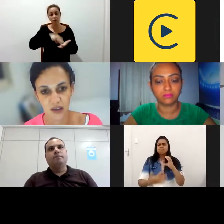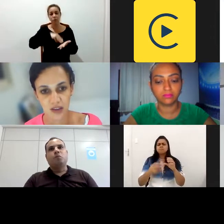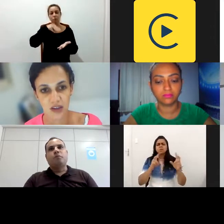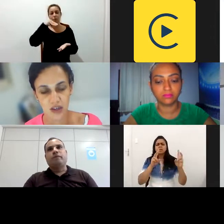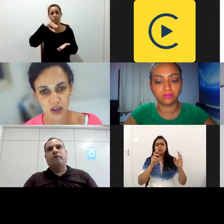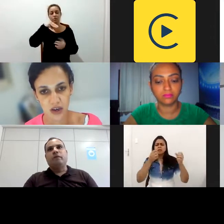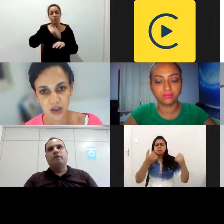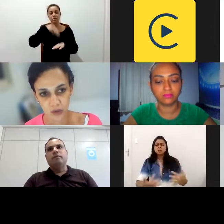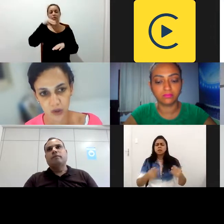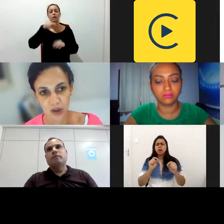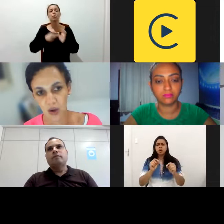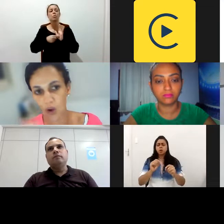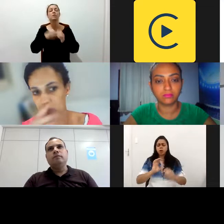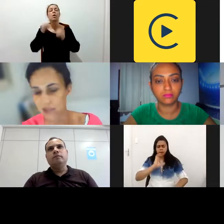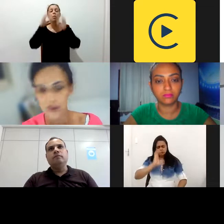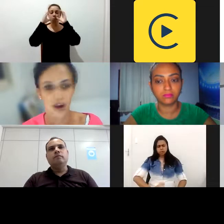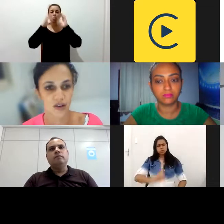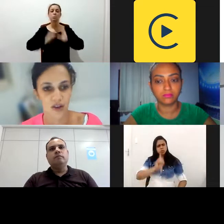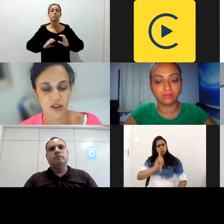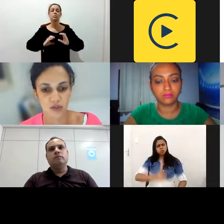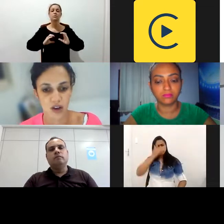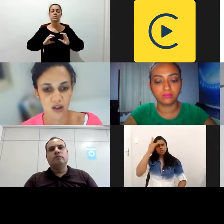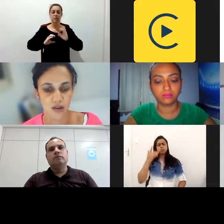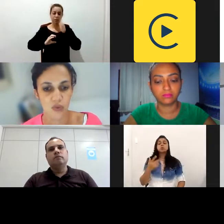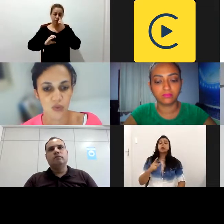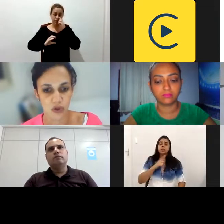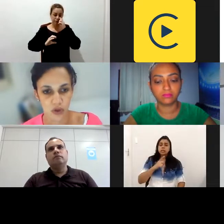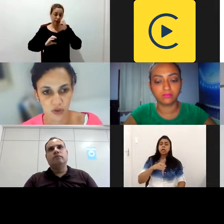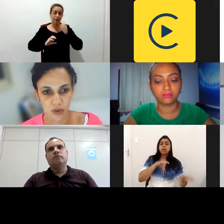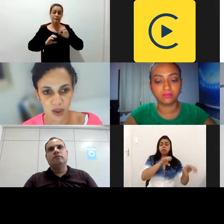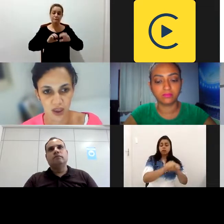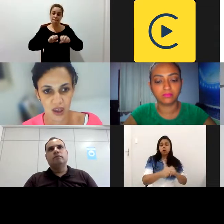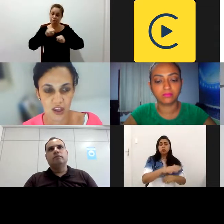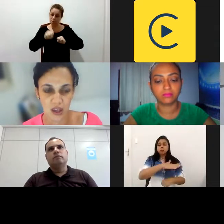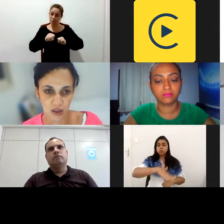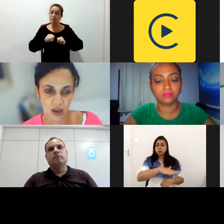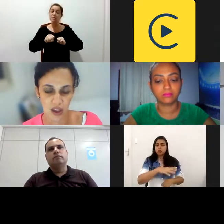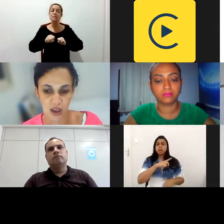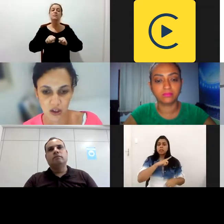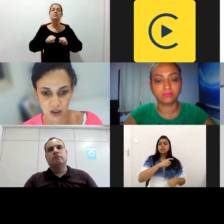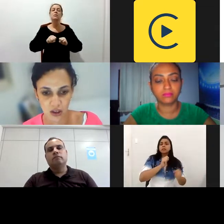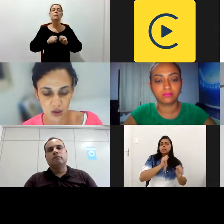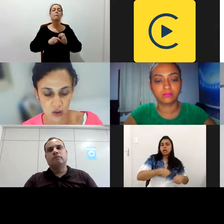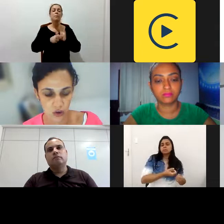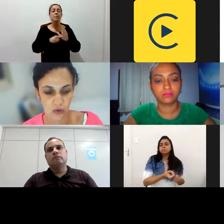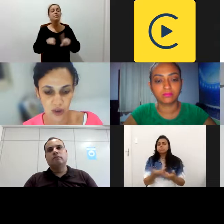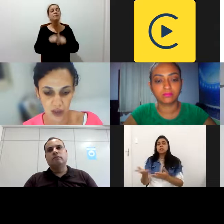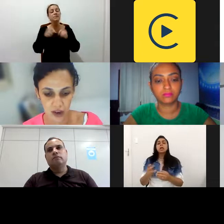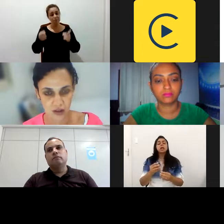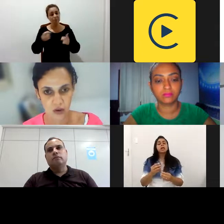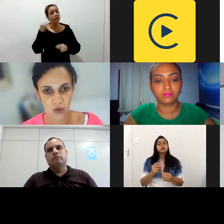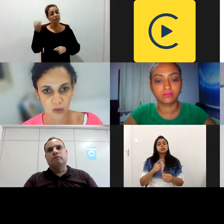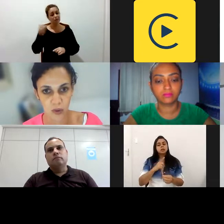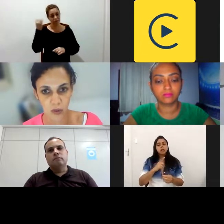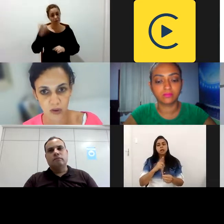da cidadania. E a formação omnilateral ela vai trazer um pouco disso também. E dentro da EJA, quando eu fui